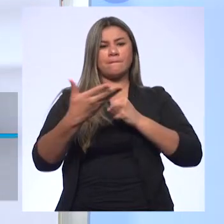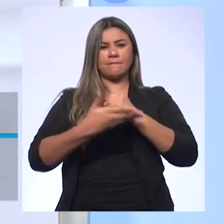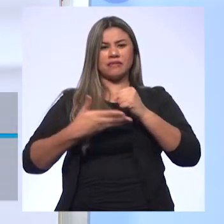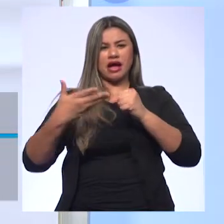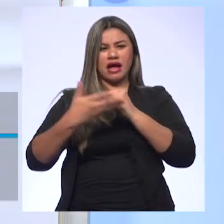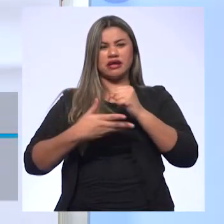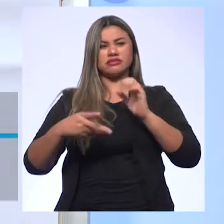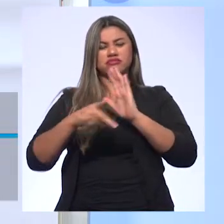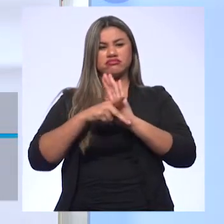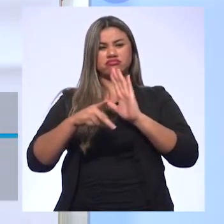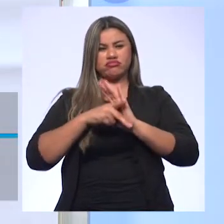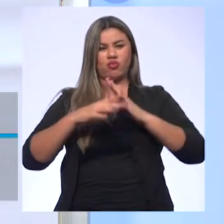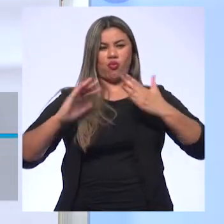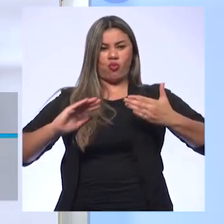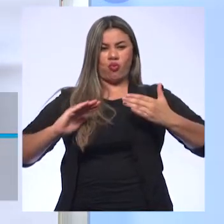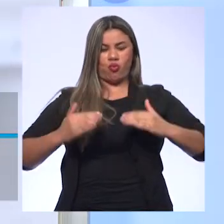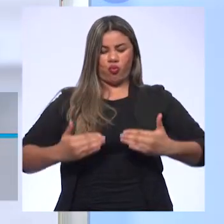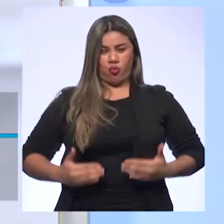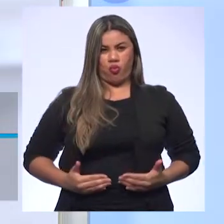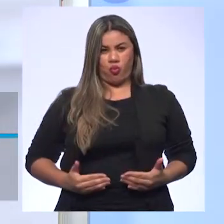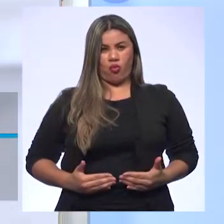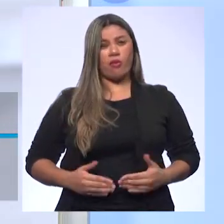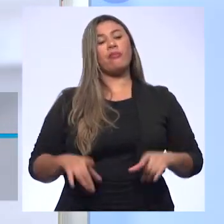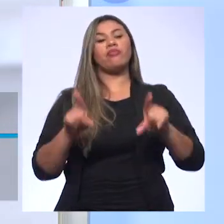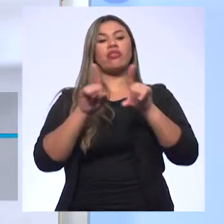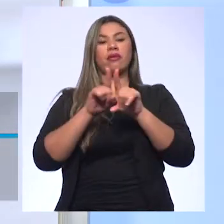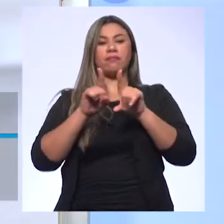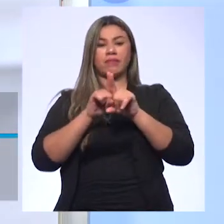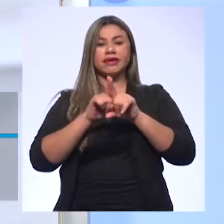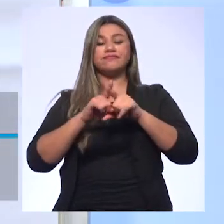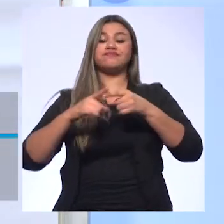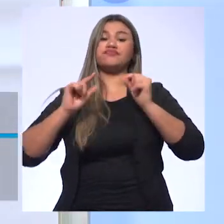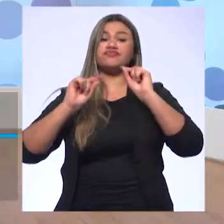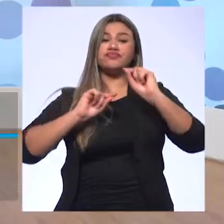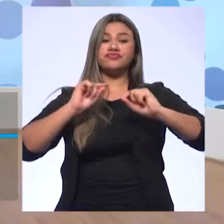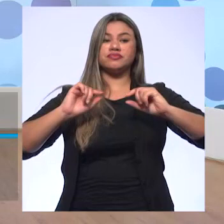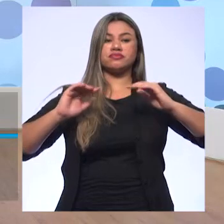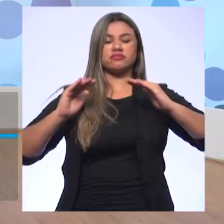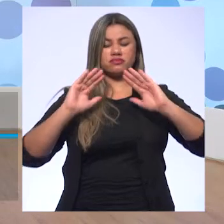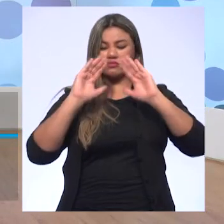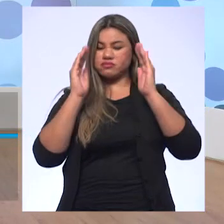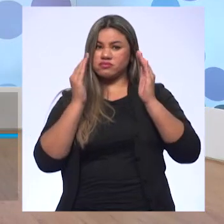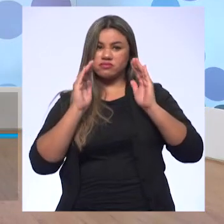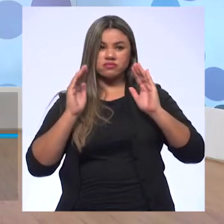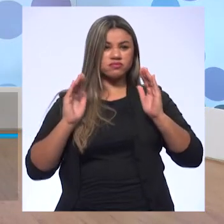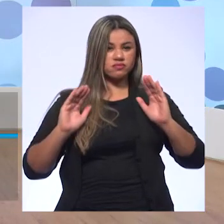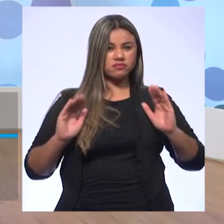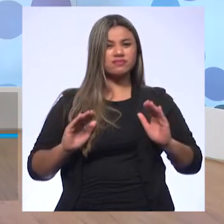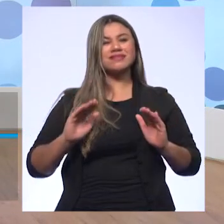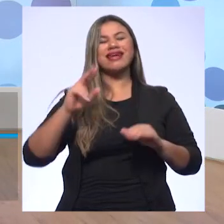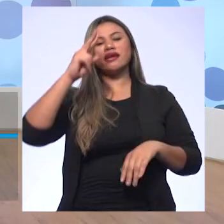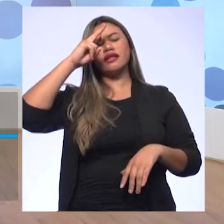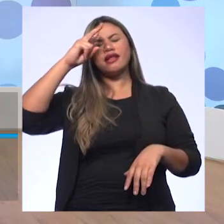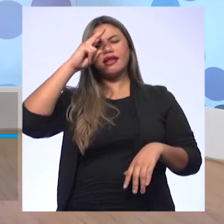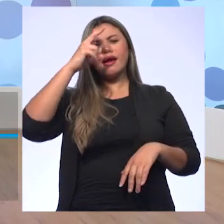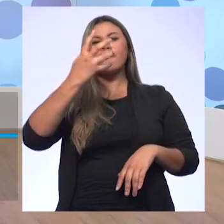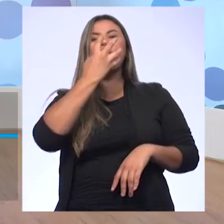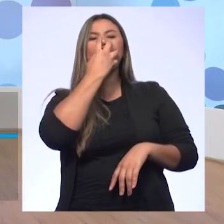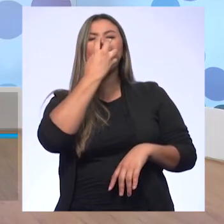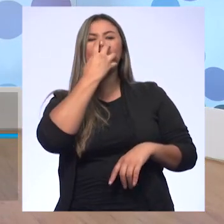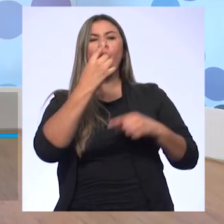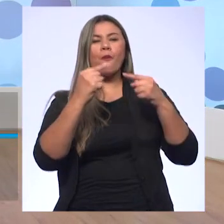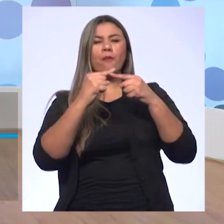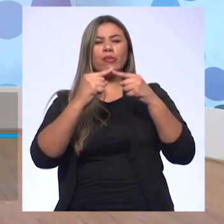único, é claro, mas ele também dá uma forma para o corpo, né, professor Edjoel? Ele dá um contorno. Lembra lá dos cachorros que nós mostramos? O primeiro